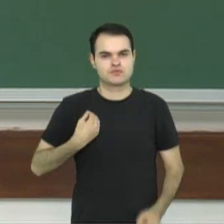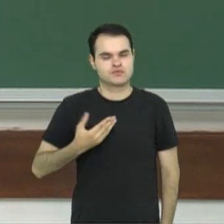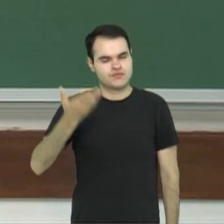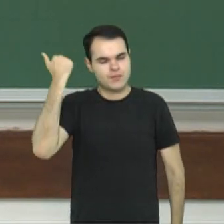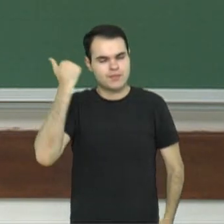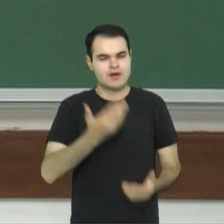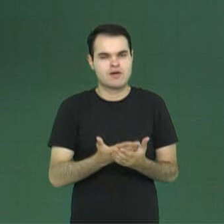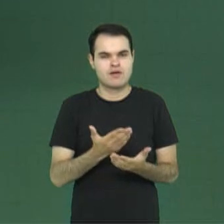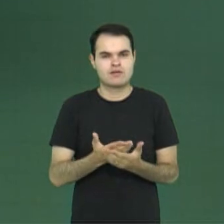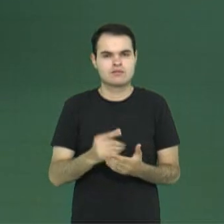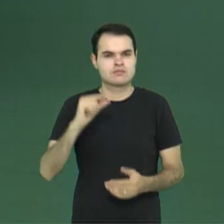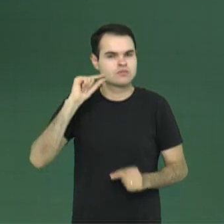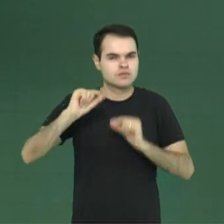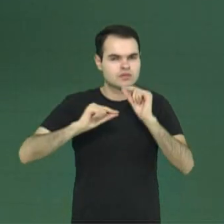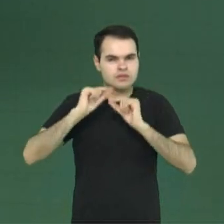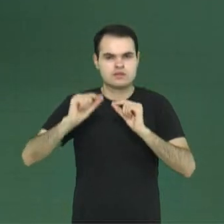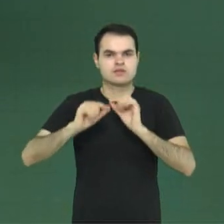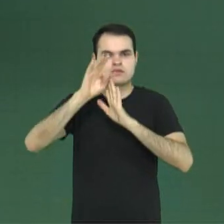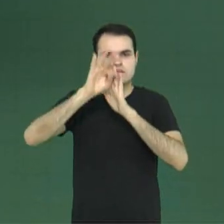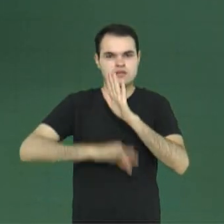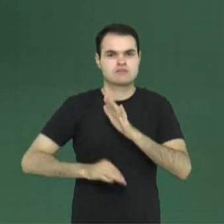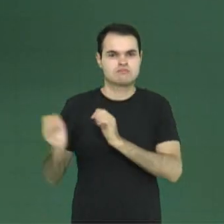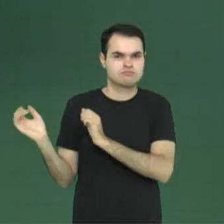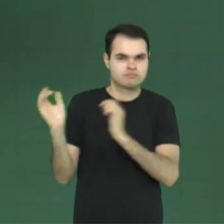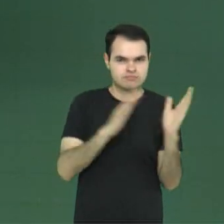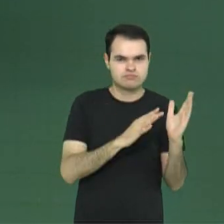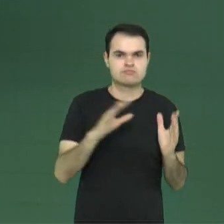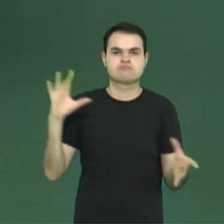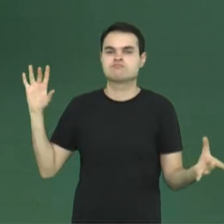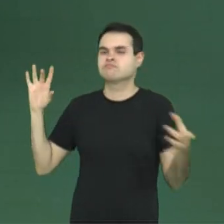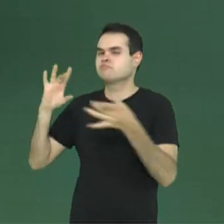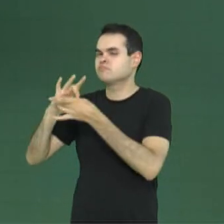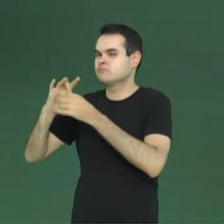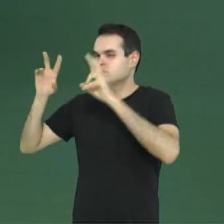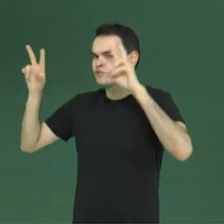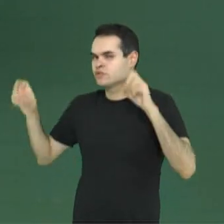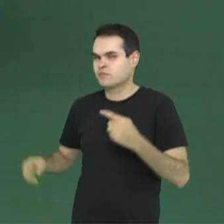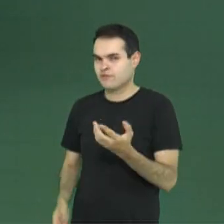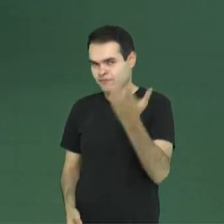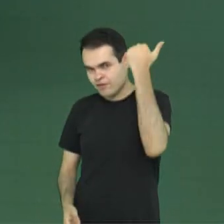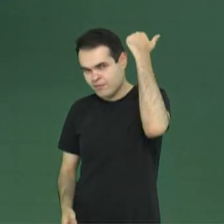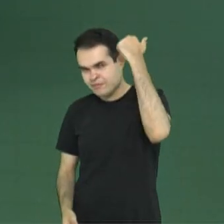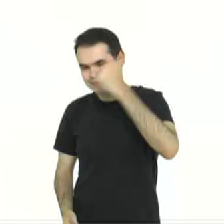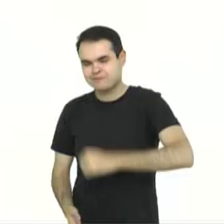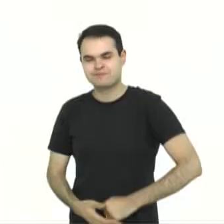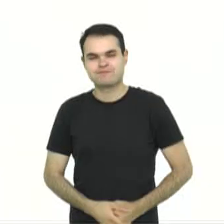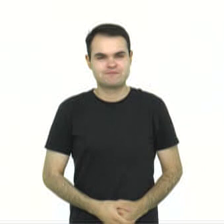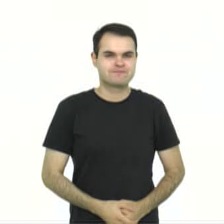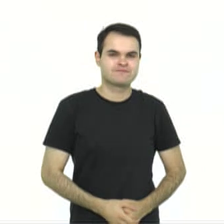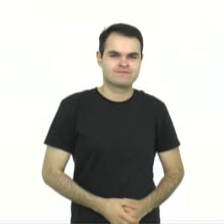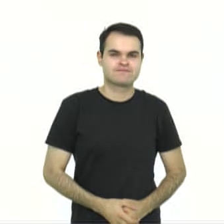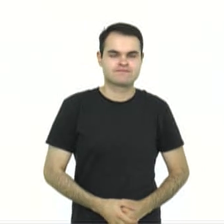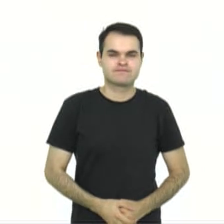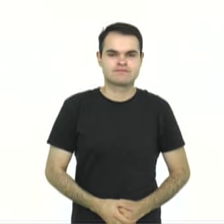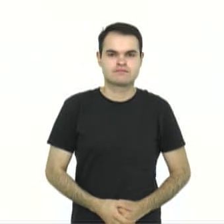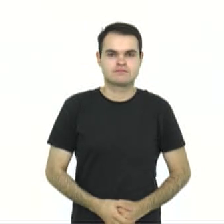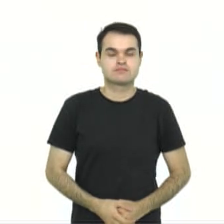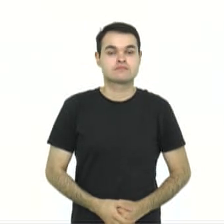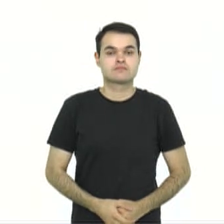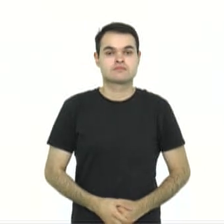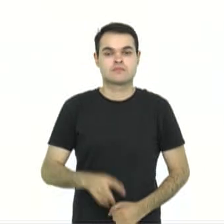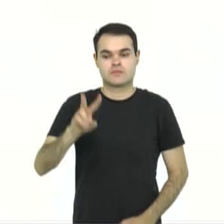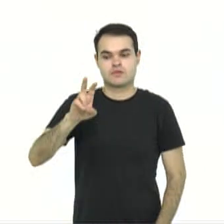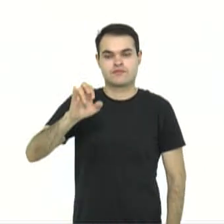para vocês, pessoal, um pequeno texto para a gente começar abordando esse tema aqui. Vamos acompanhar aqui juntos? Veias e